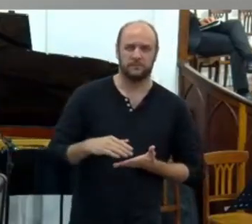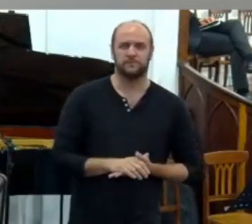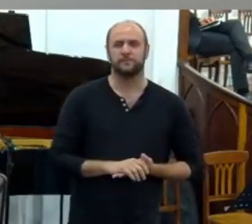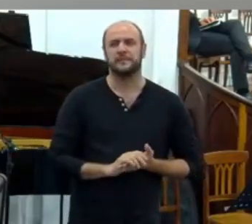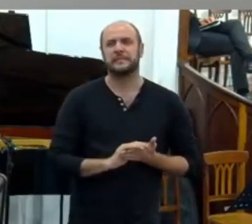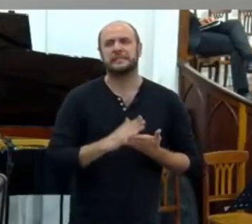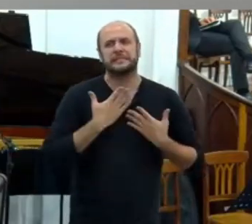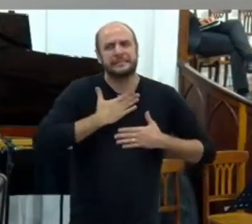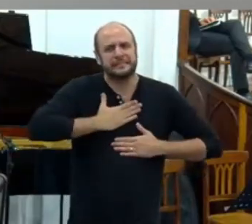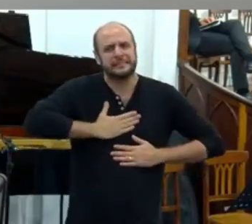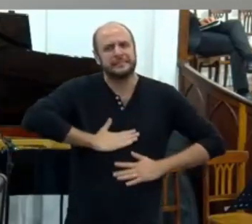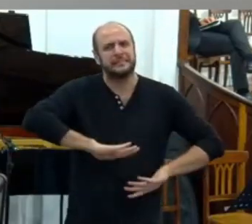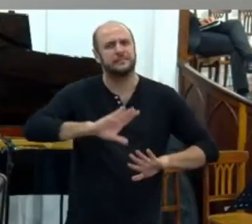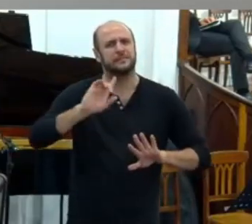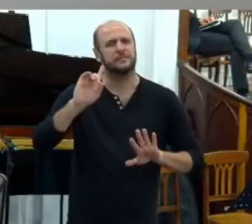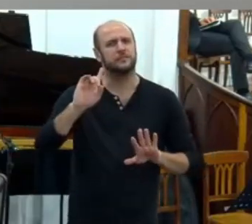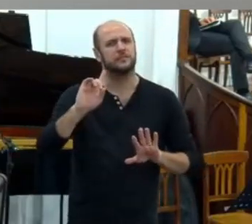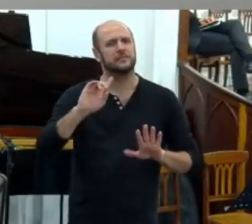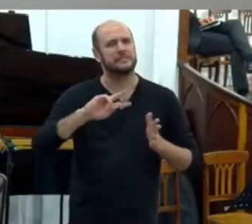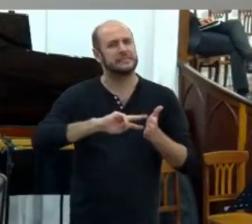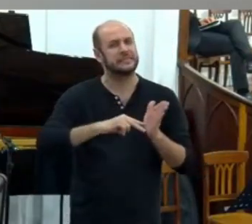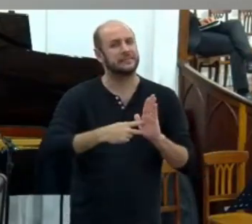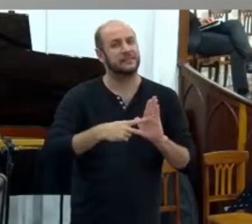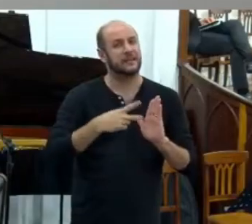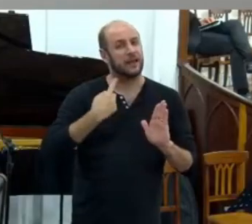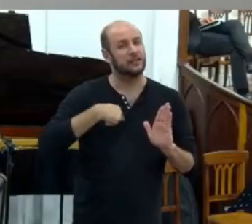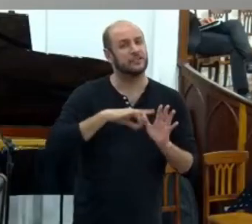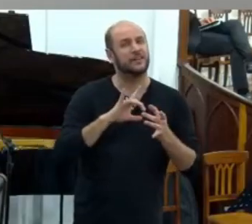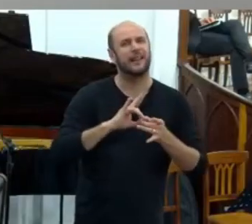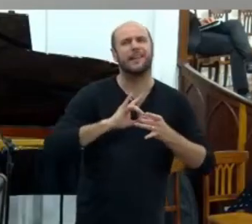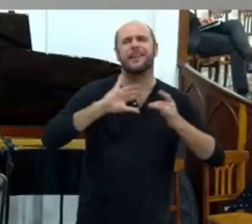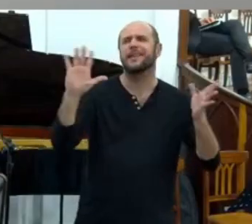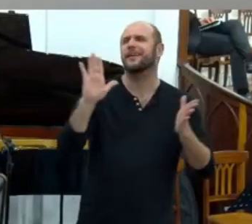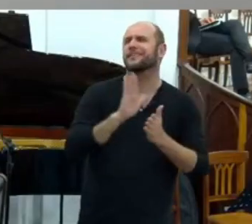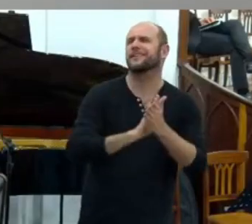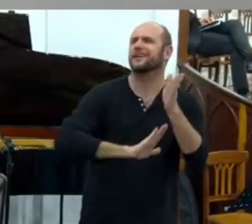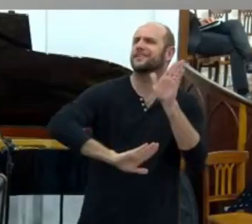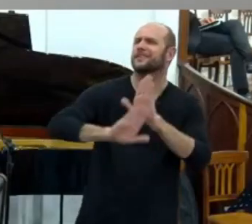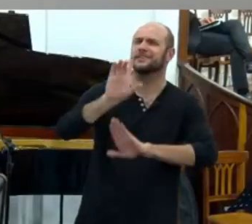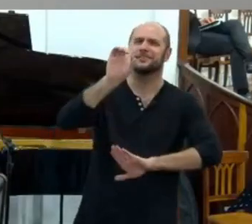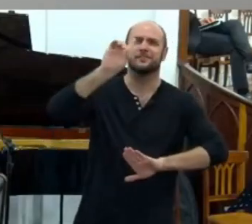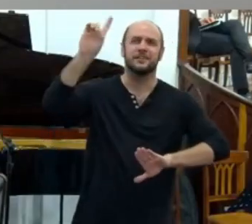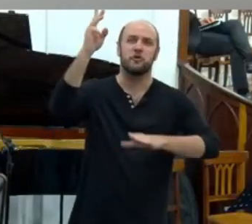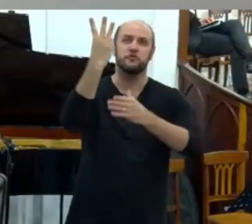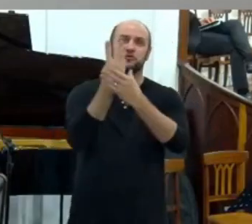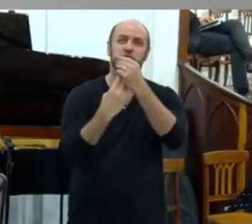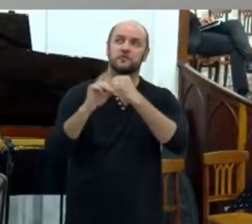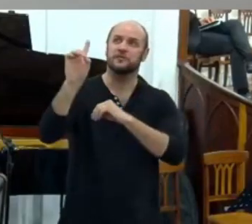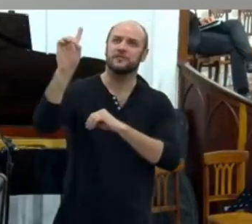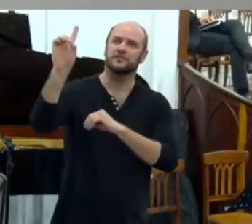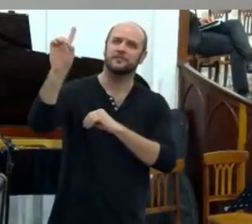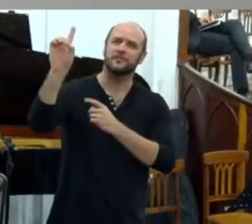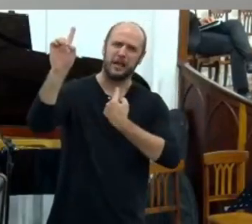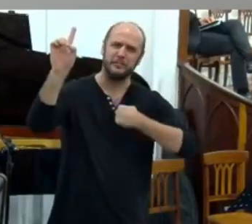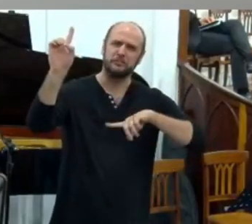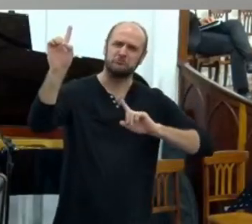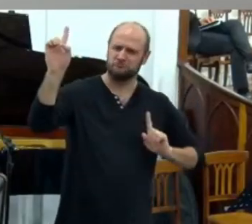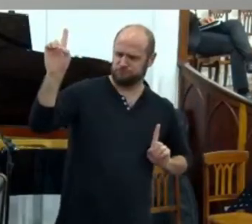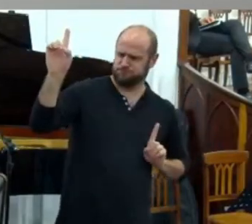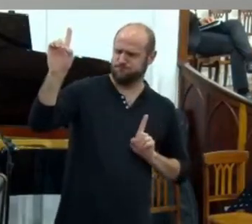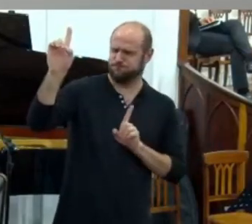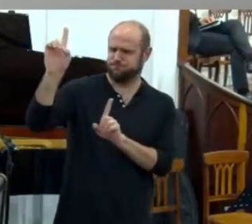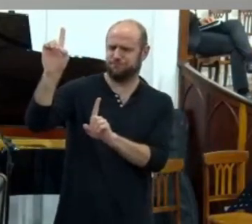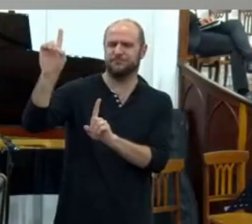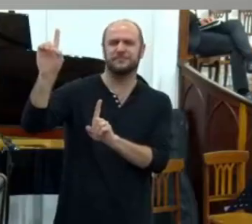significa que somos agora livres para adorar ao Deus triuno, para nos achegarmos à sua